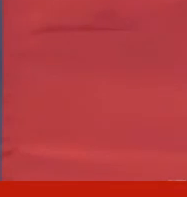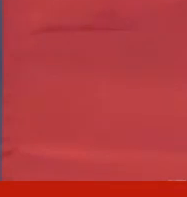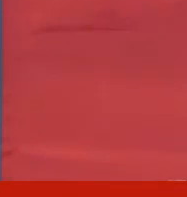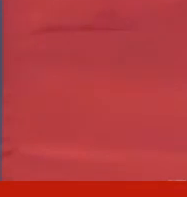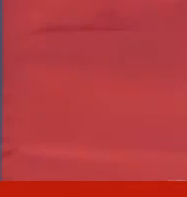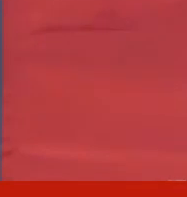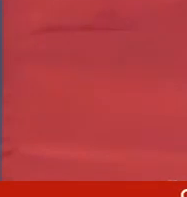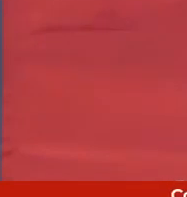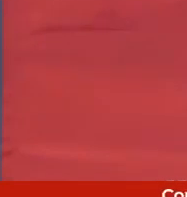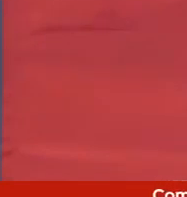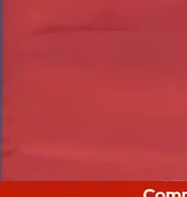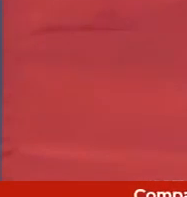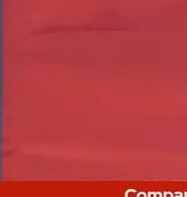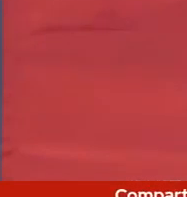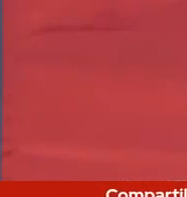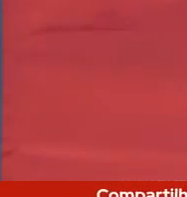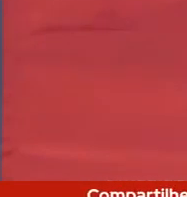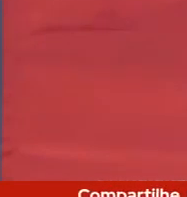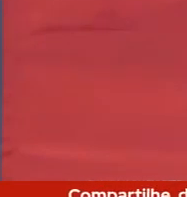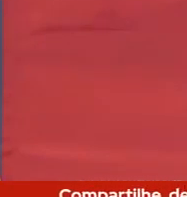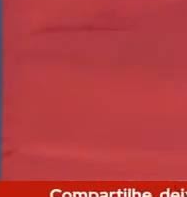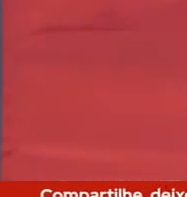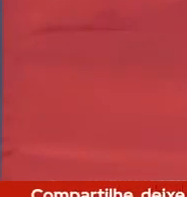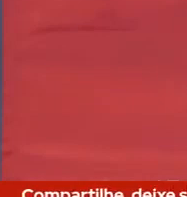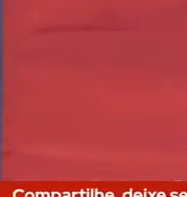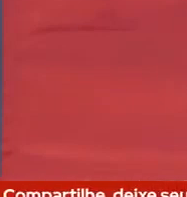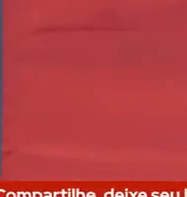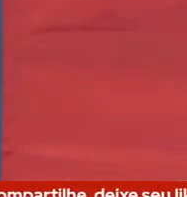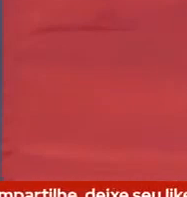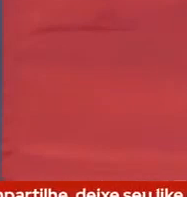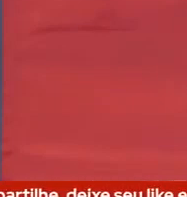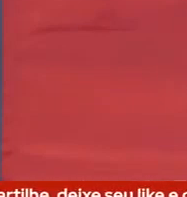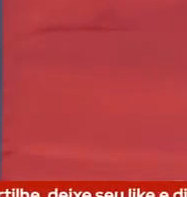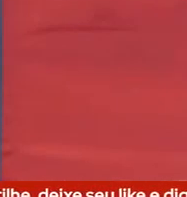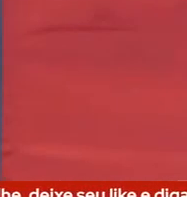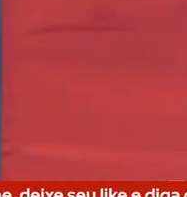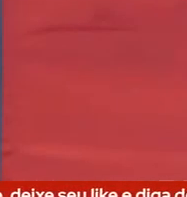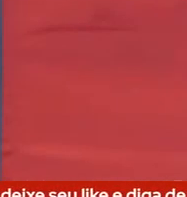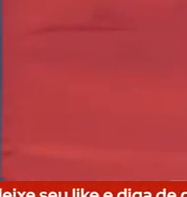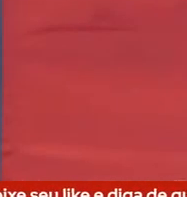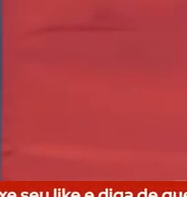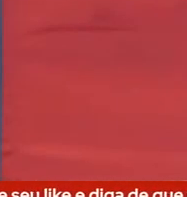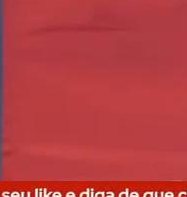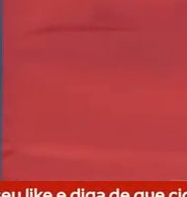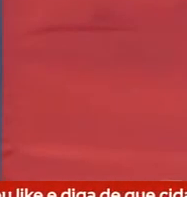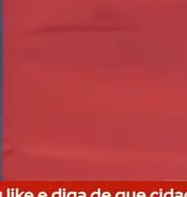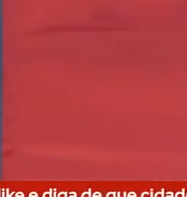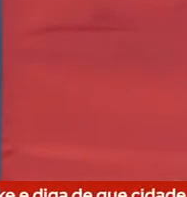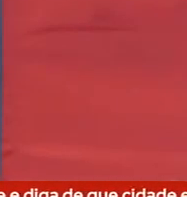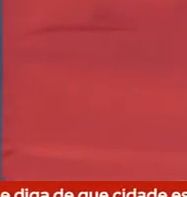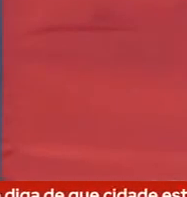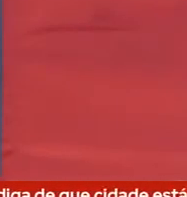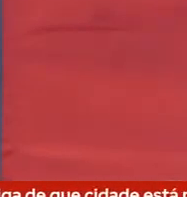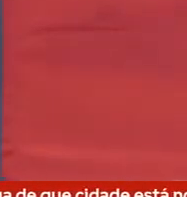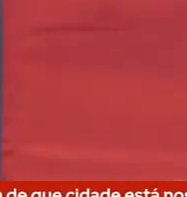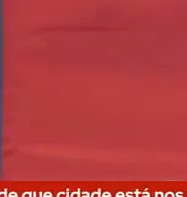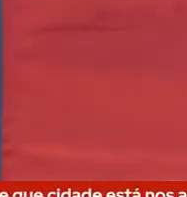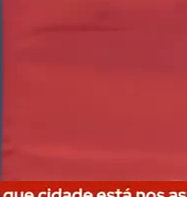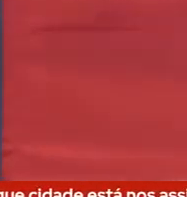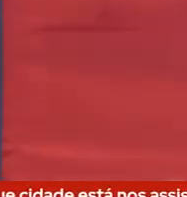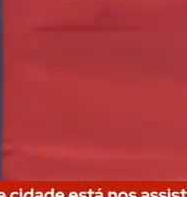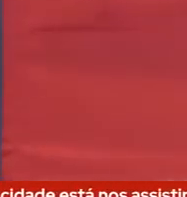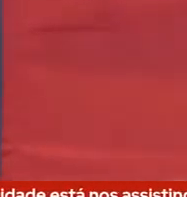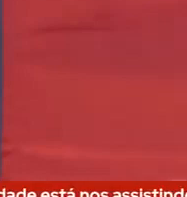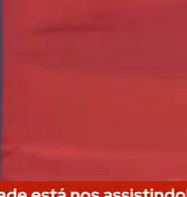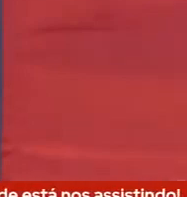aprendido com o próprio presidente Lula sobre como nós nos colocarmos melhor para a população brasileira sobre esse tema sensível que é a política de